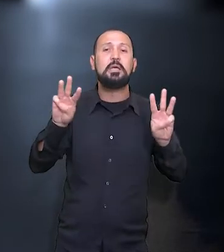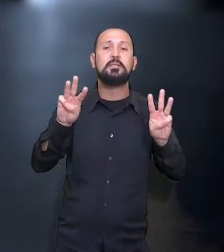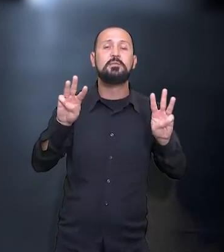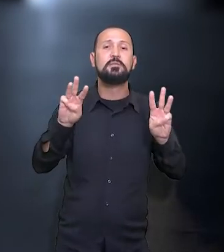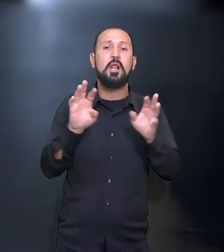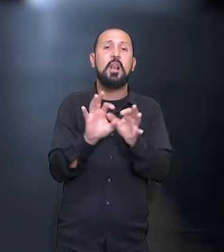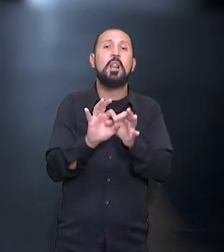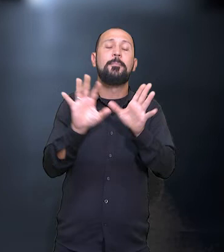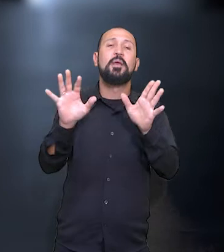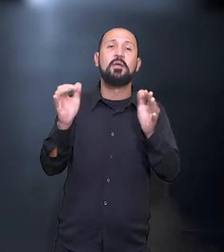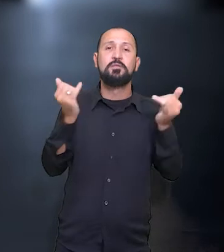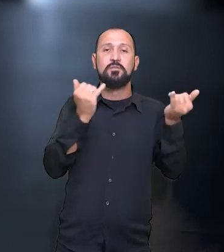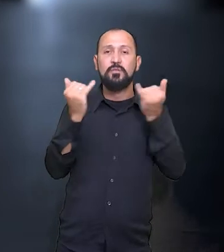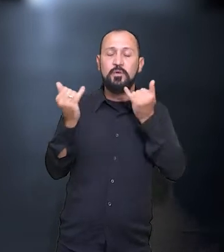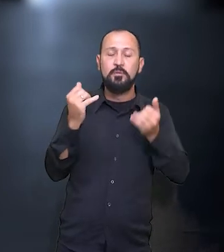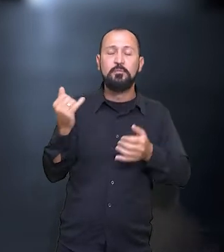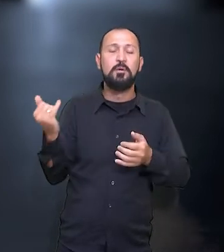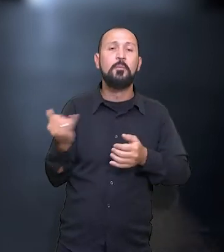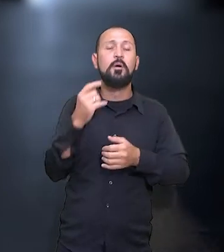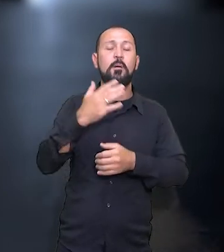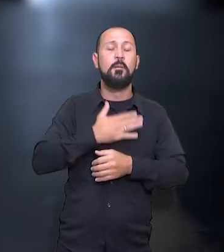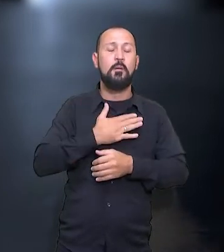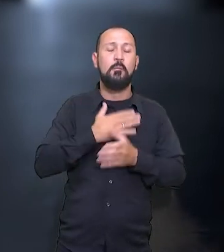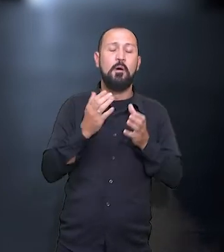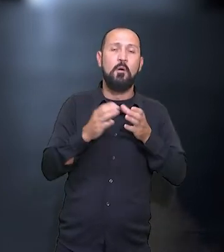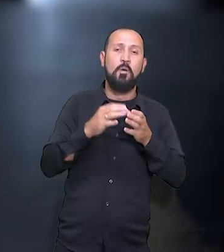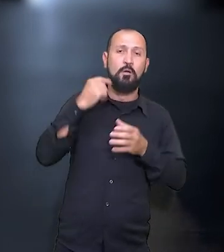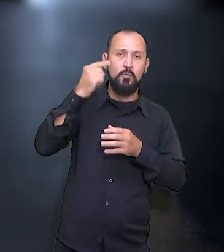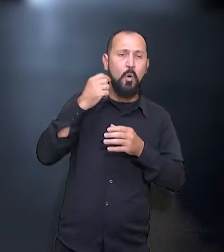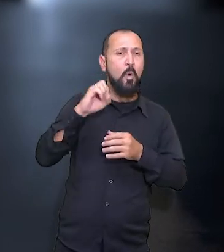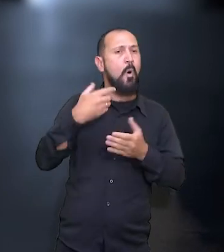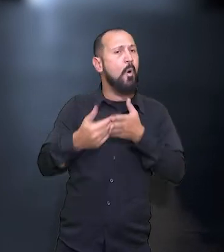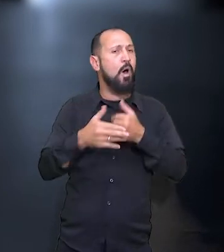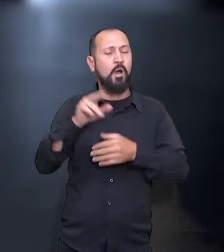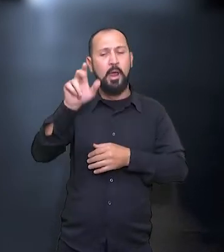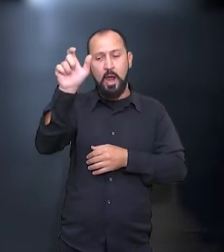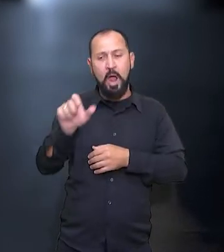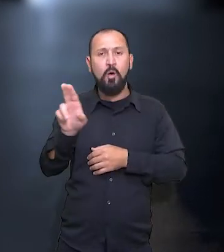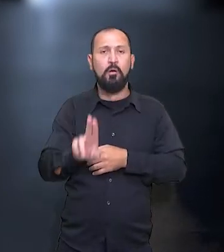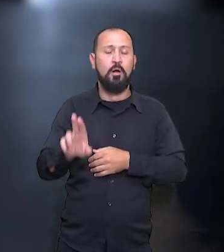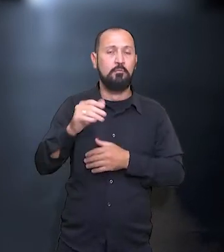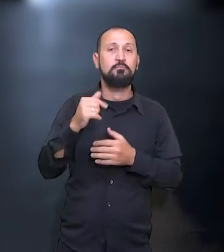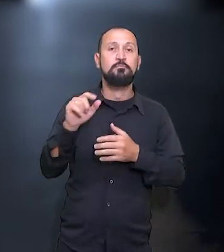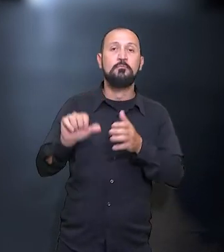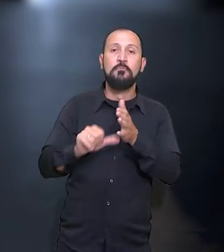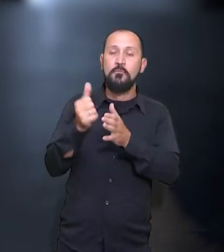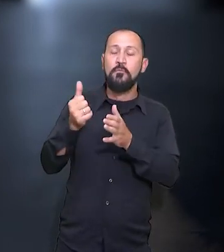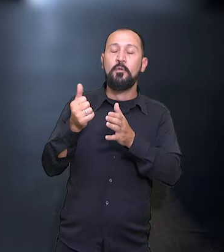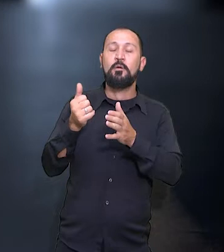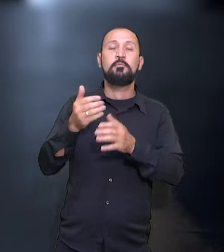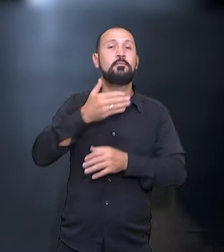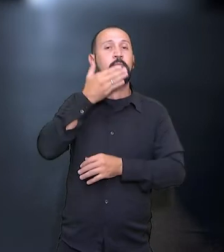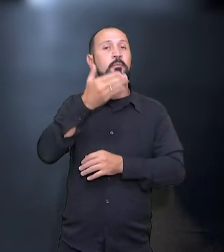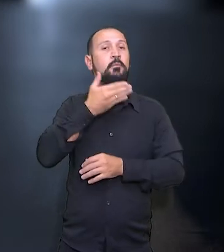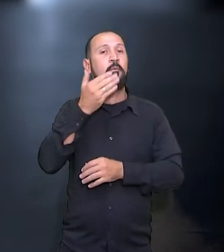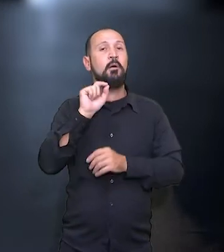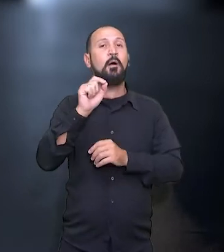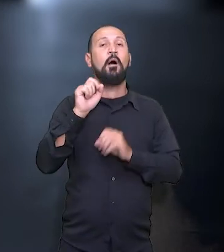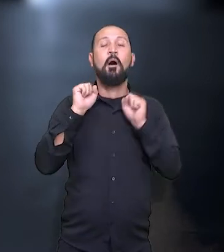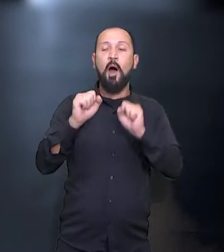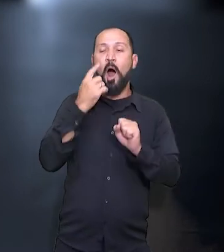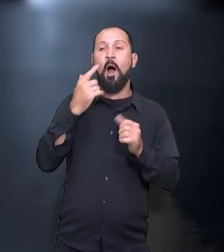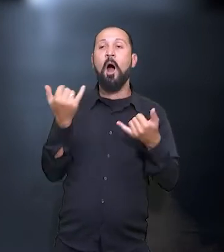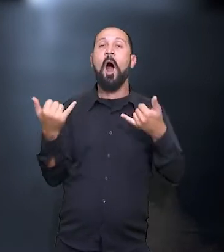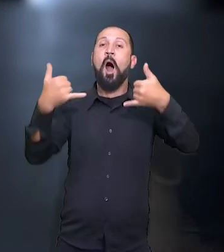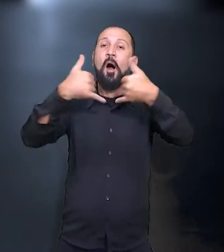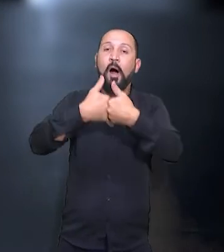site não tem, dispondo ali de informações importantes para o advogado ou para qualquer usuário. Então o SERP vai trazer essa primeira facilidade